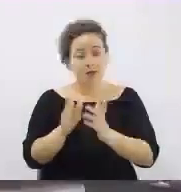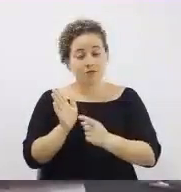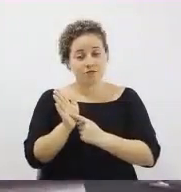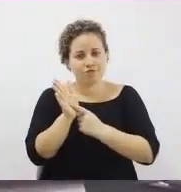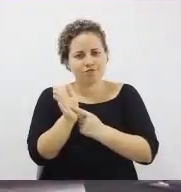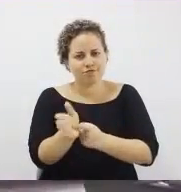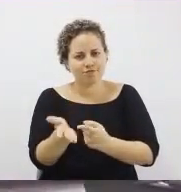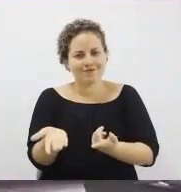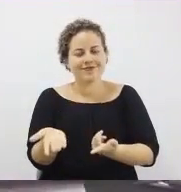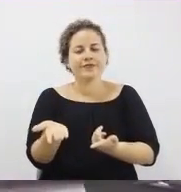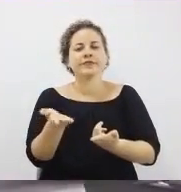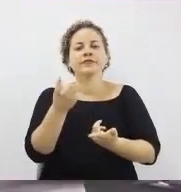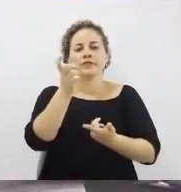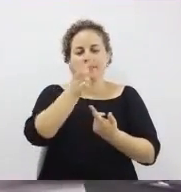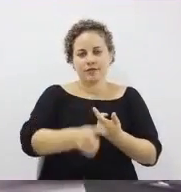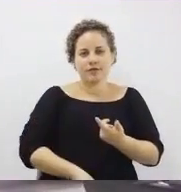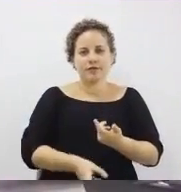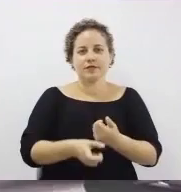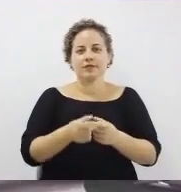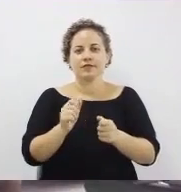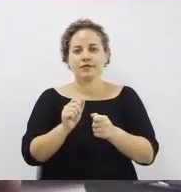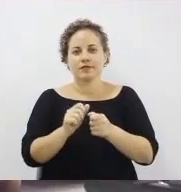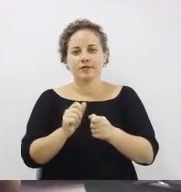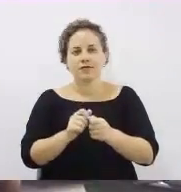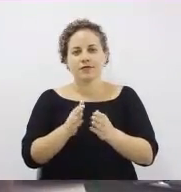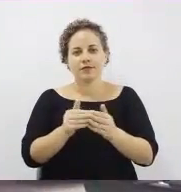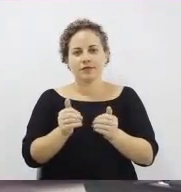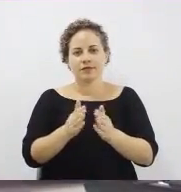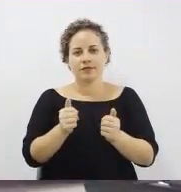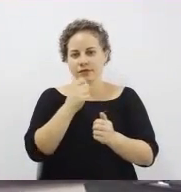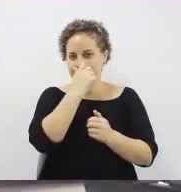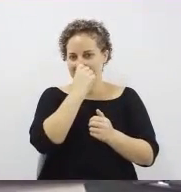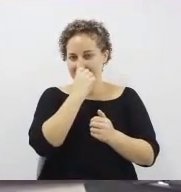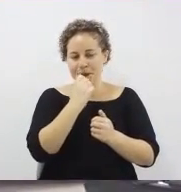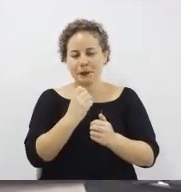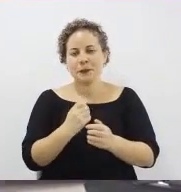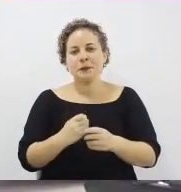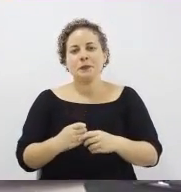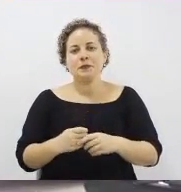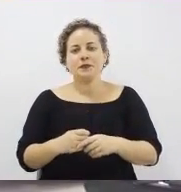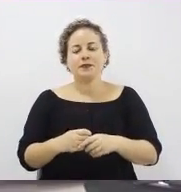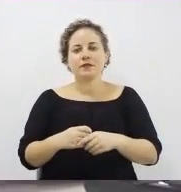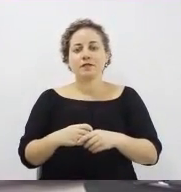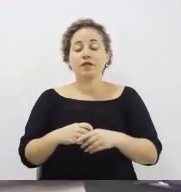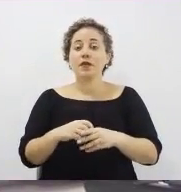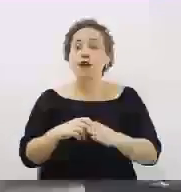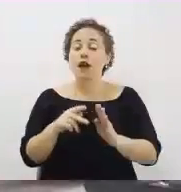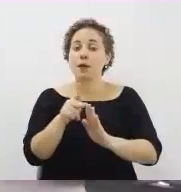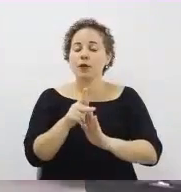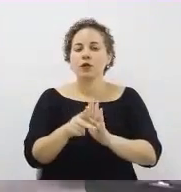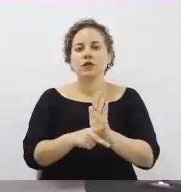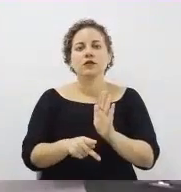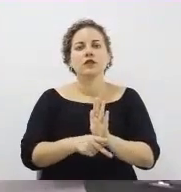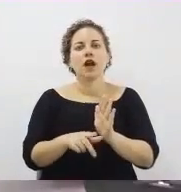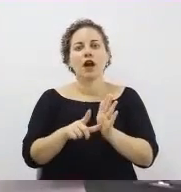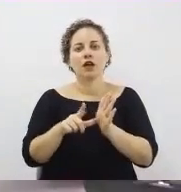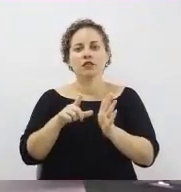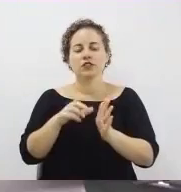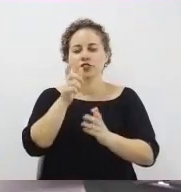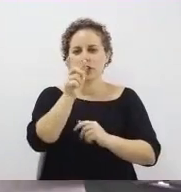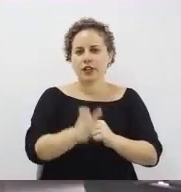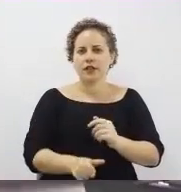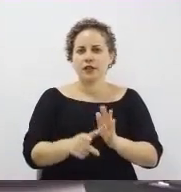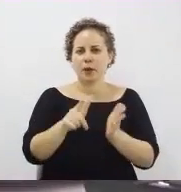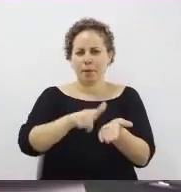oferecida àquele cliente para atender os pedidos dele e a política nas mãos do cliente, a política